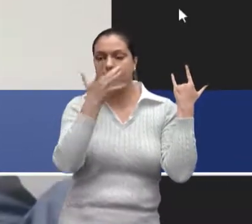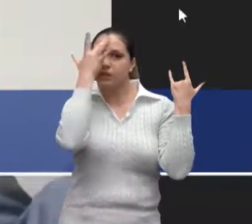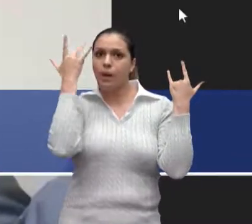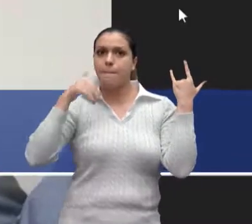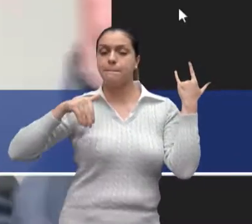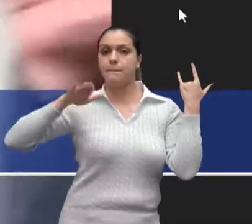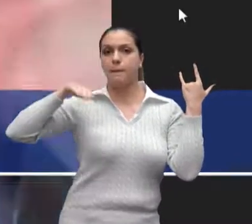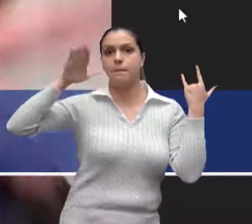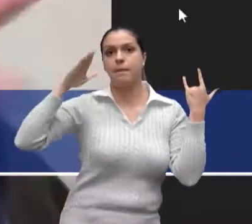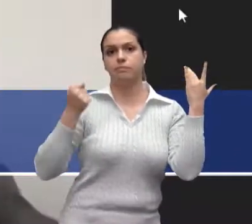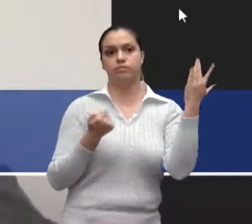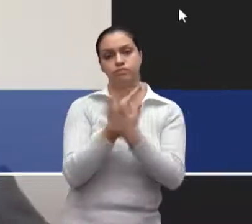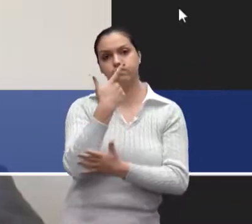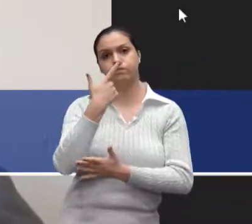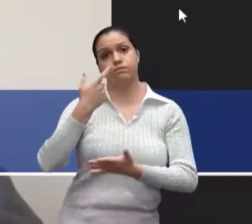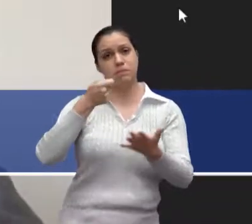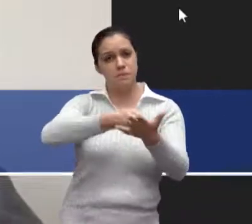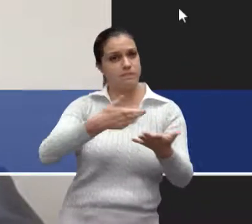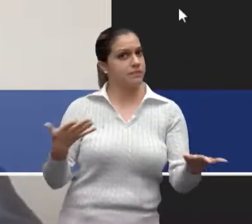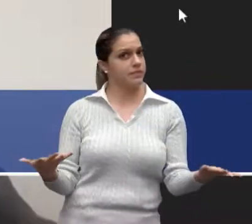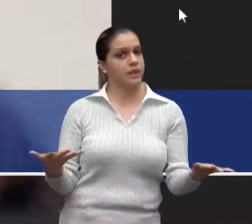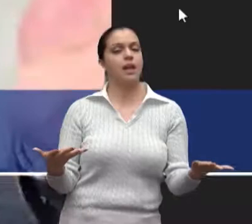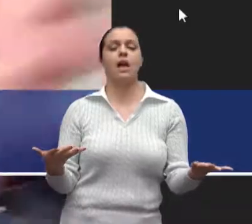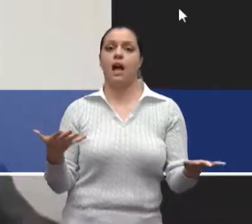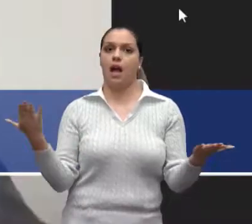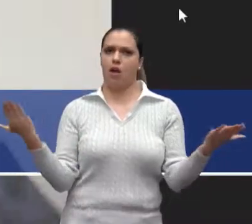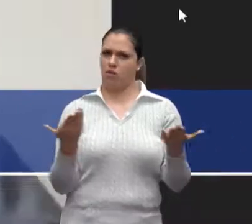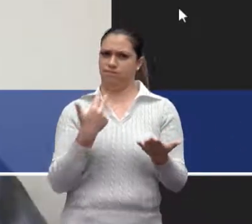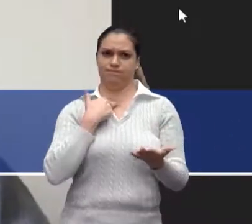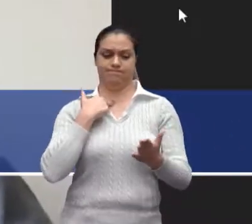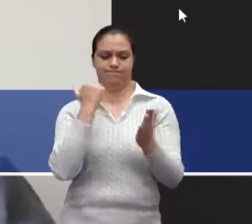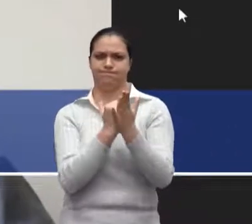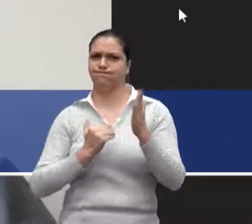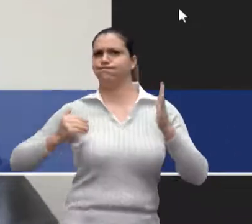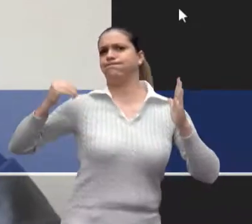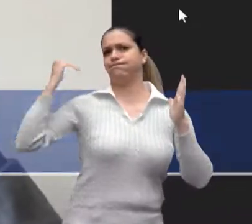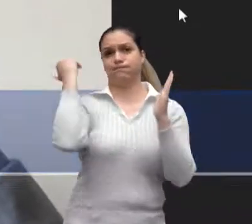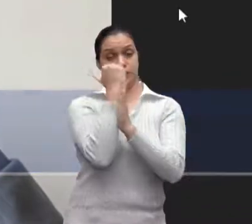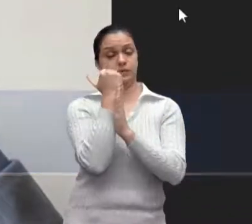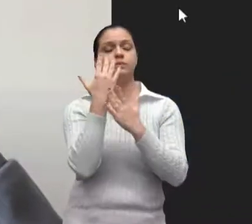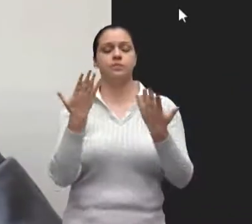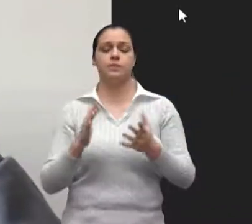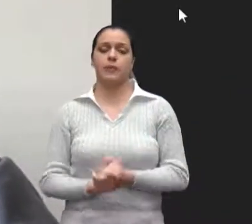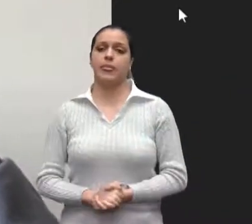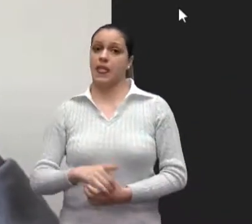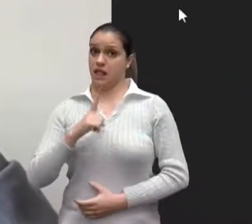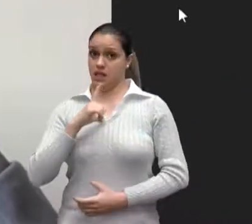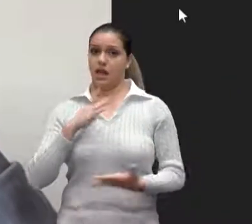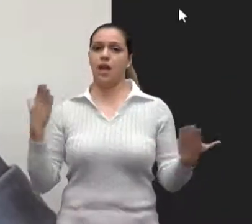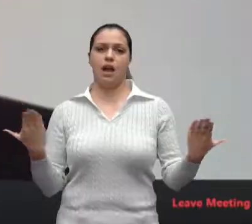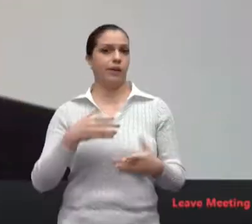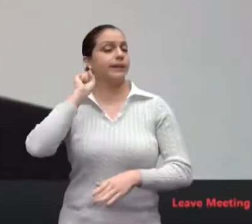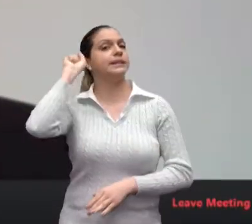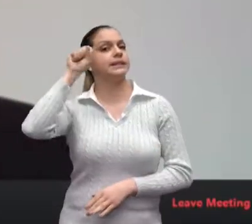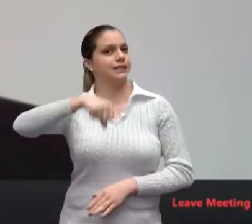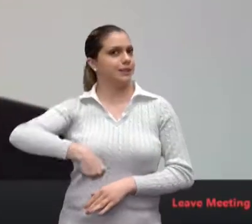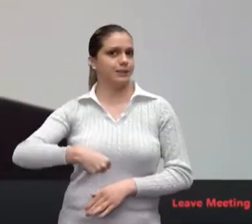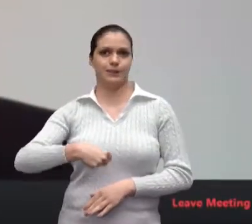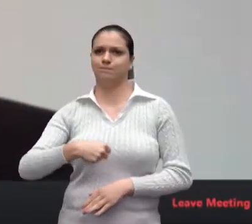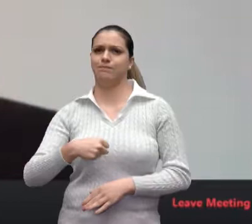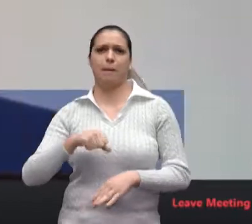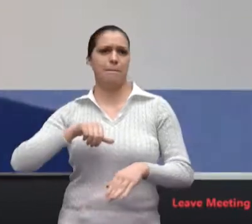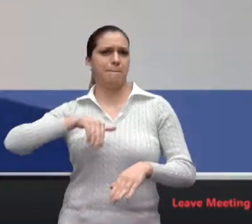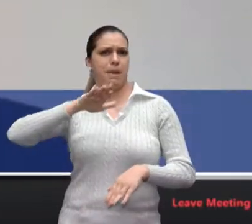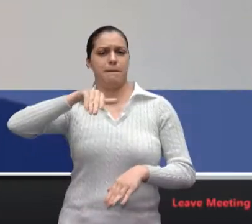da cobiça, né, fazendo com que essas pessoas aumentem abruptamente os preços da cesta básica. Está